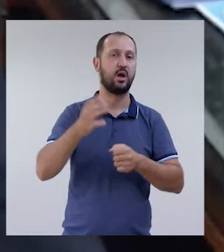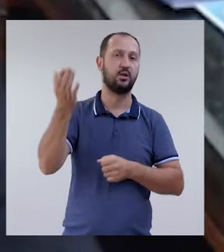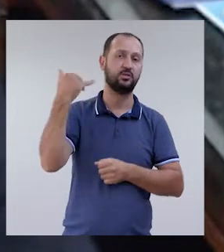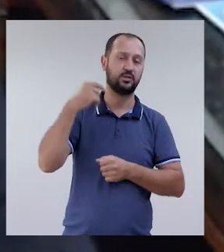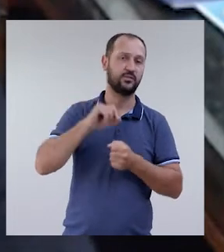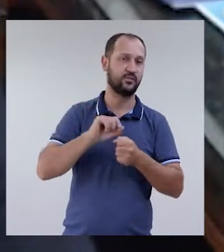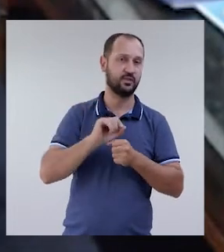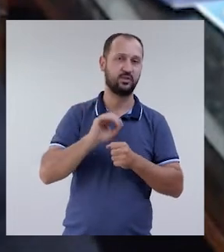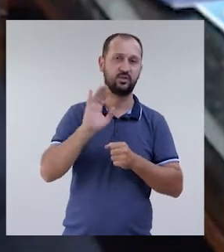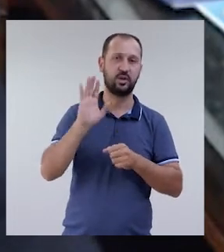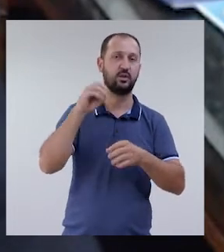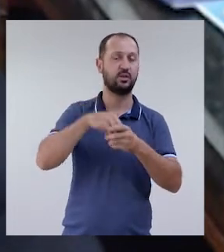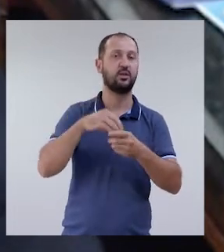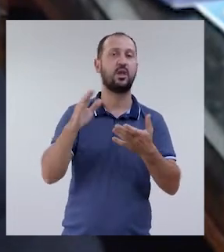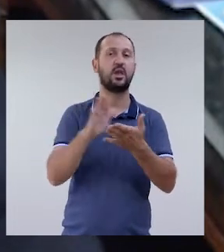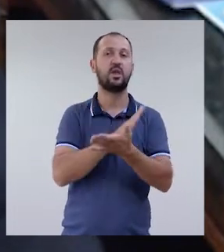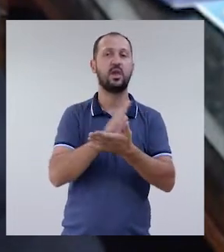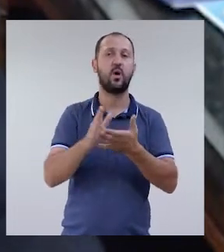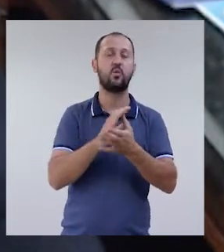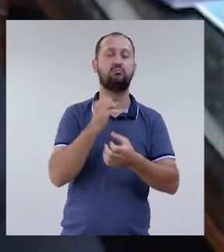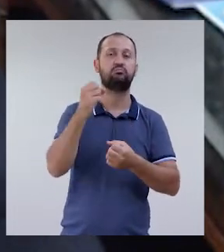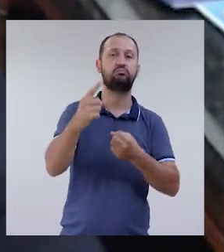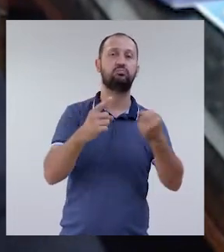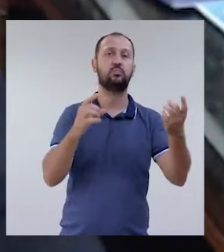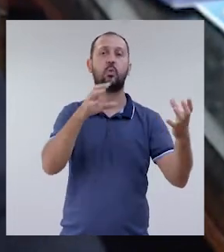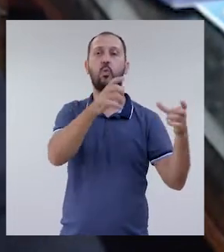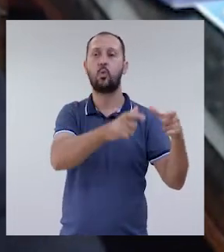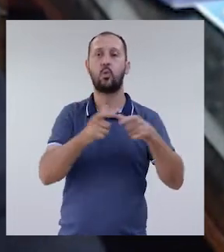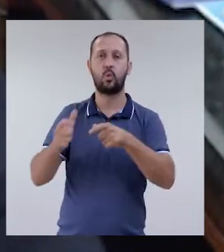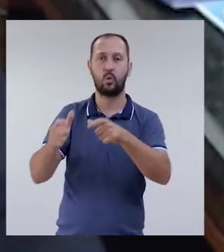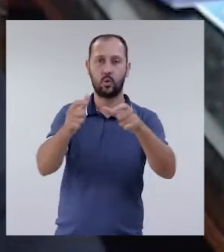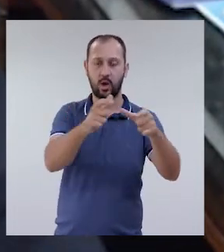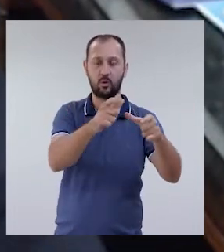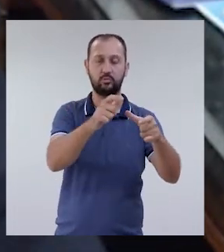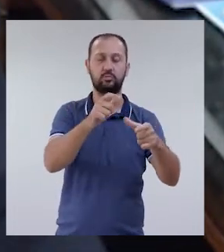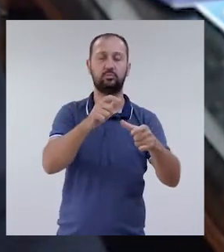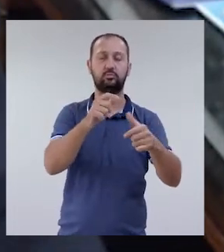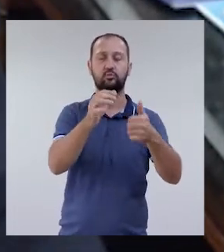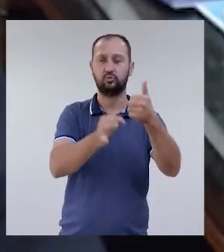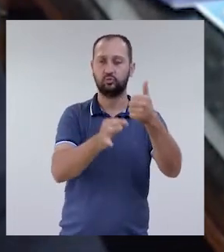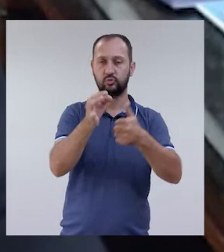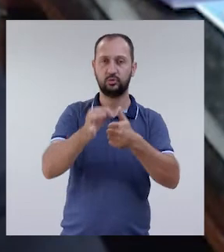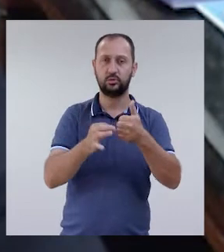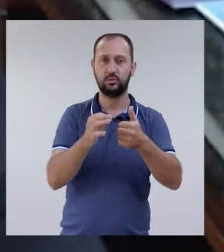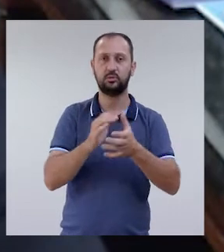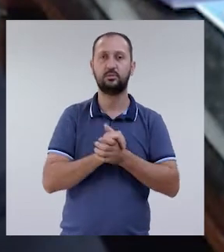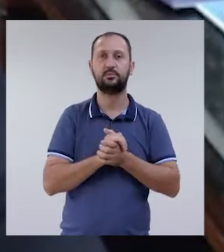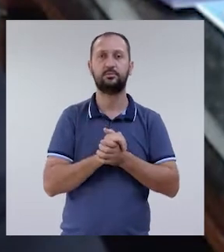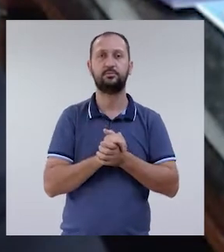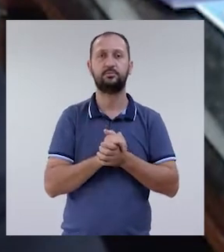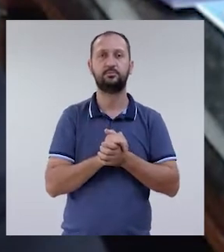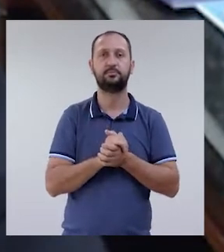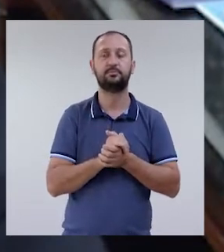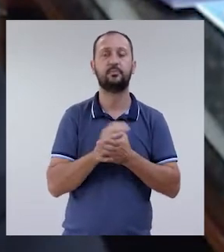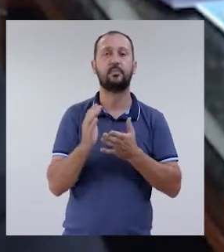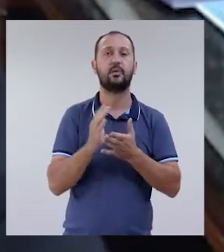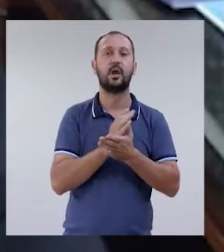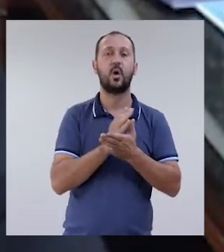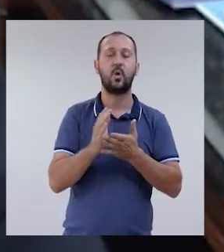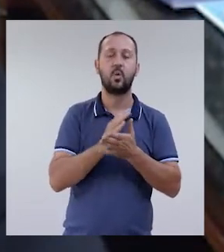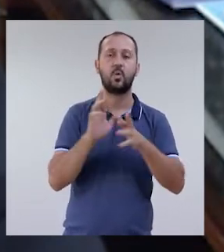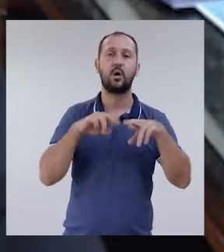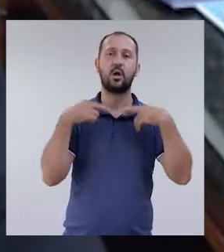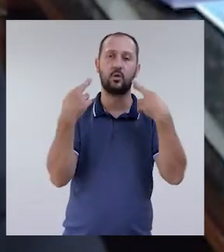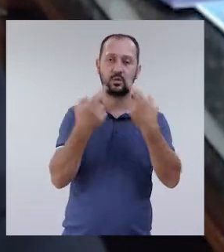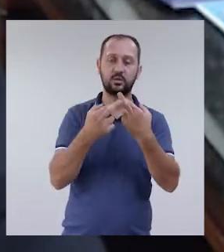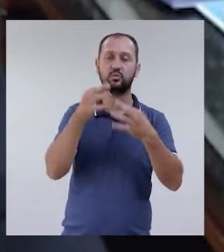sendo realizado há tempo em algumas câmaras do Tribunal de Justiça e também